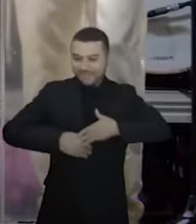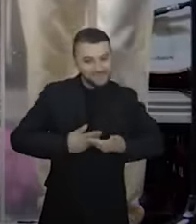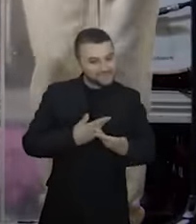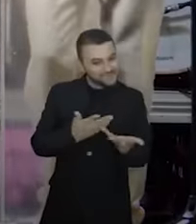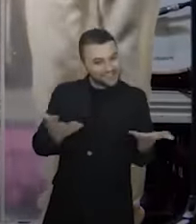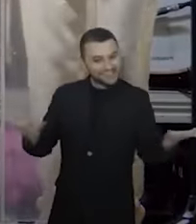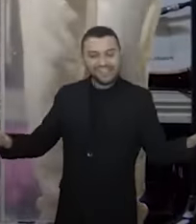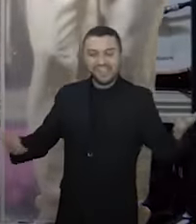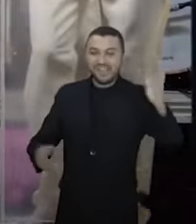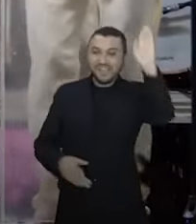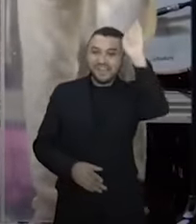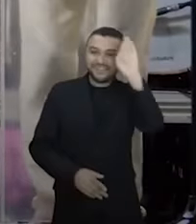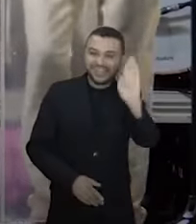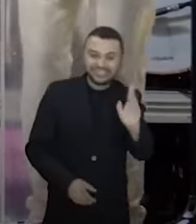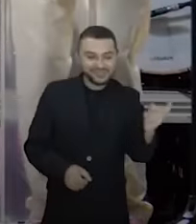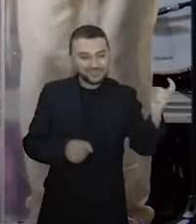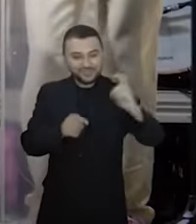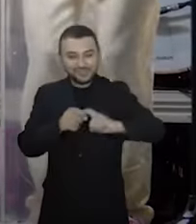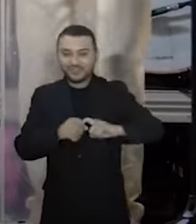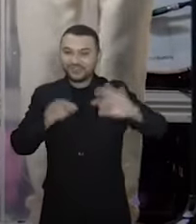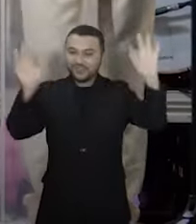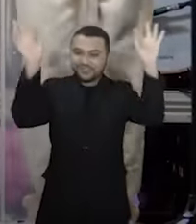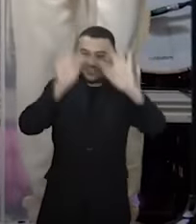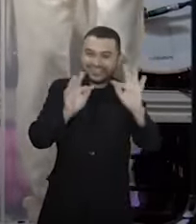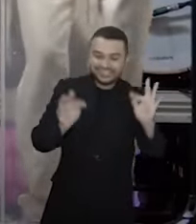Brasil renasceu hoje, em